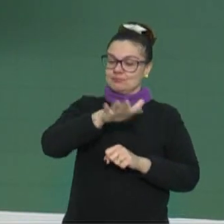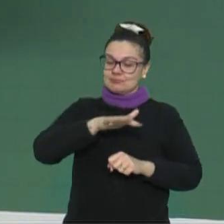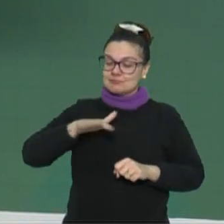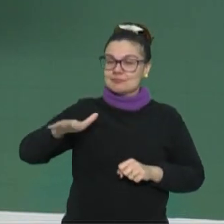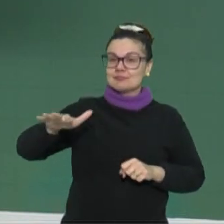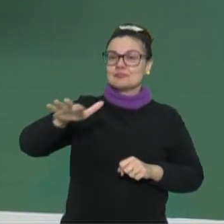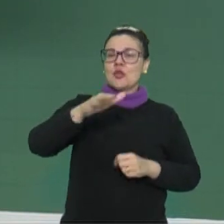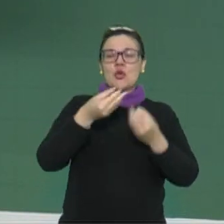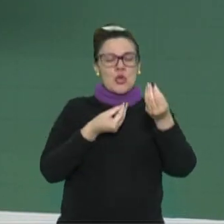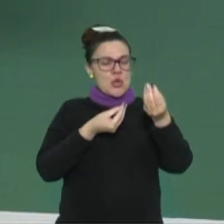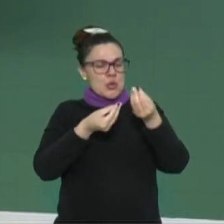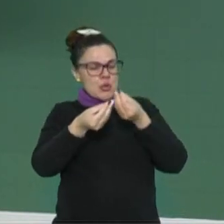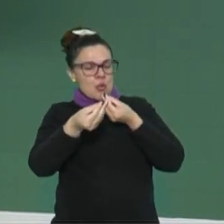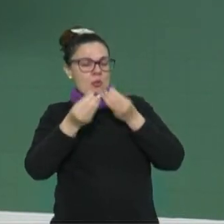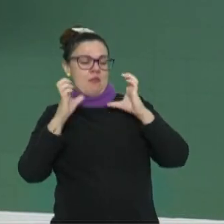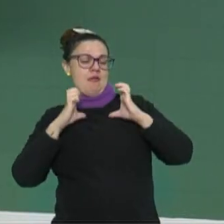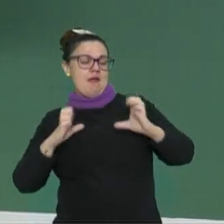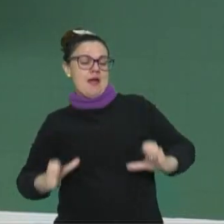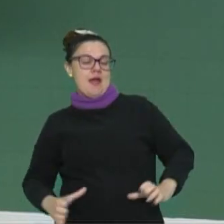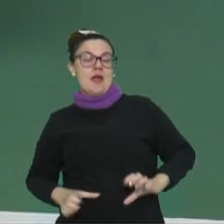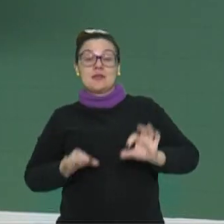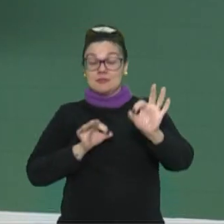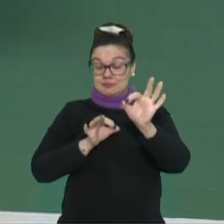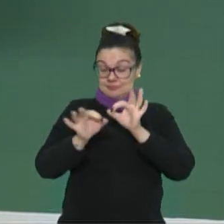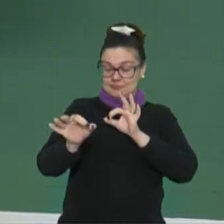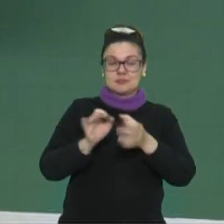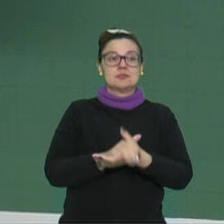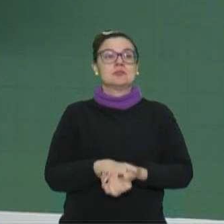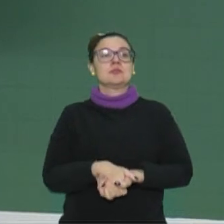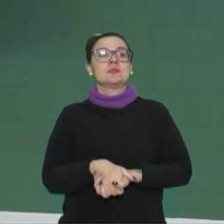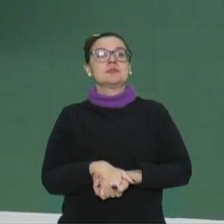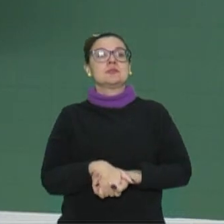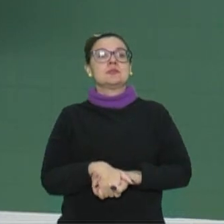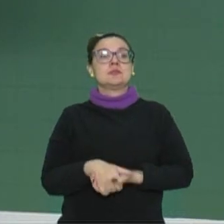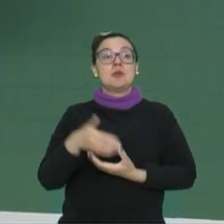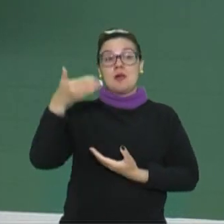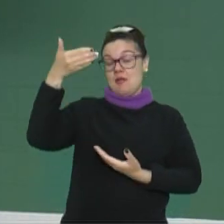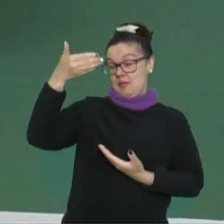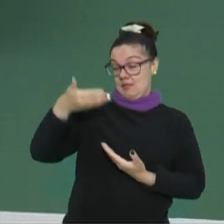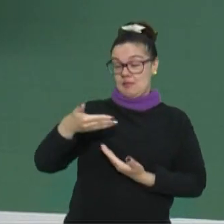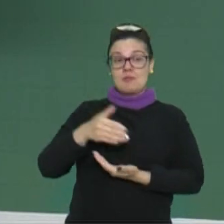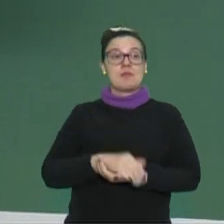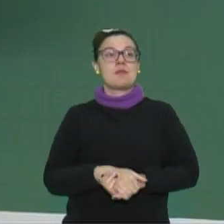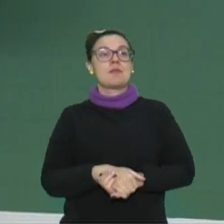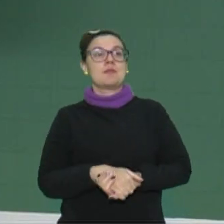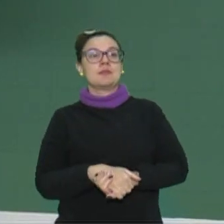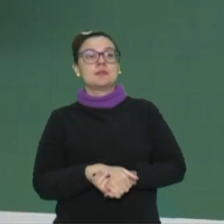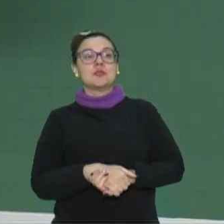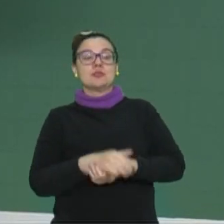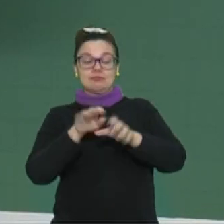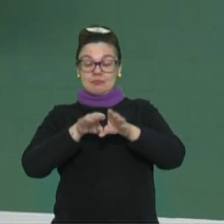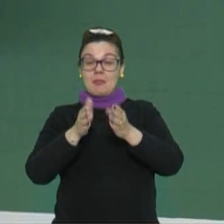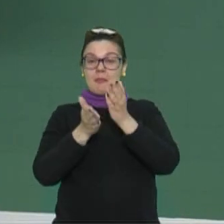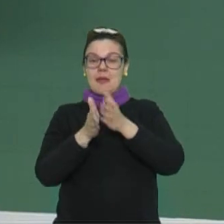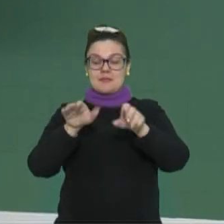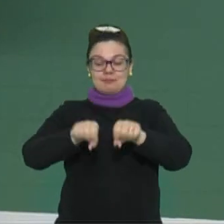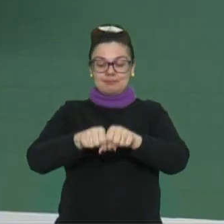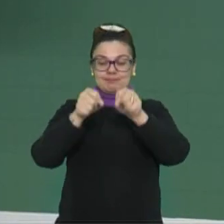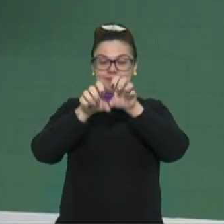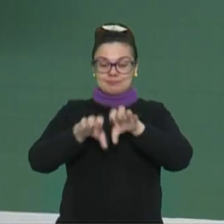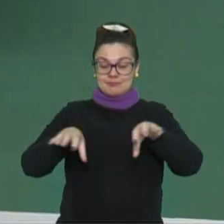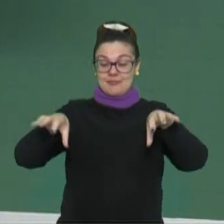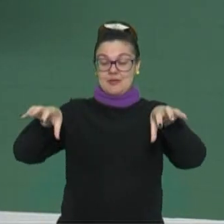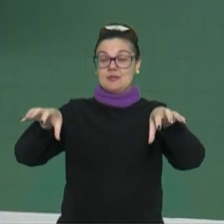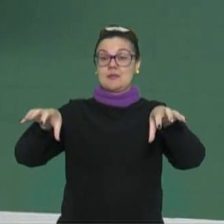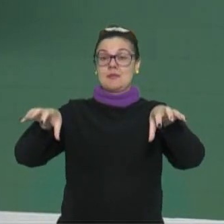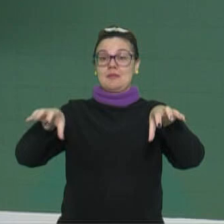diretamente como a ética vai se comportar daí para frente. Então, o que acontece? Há uma cisão nessa unidade religiosa